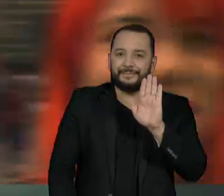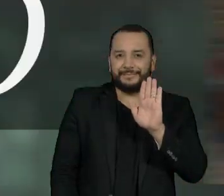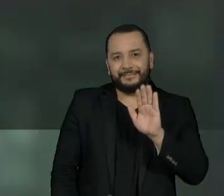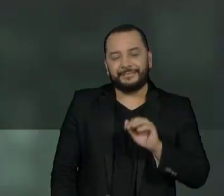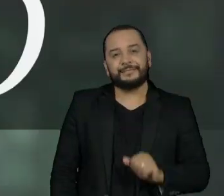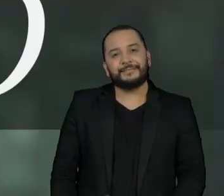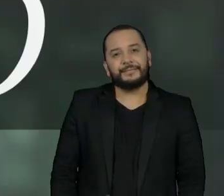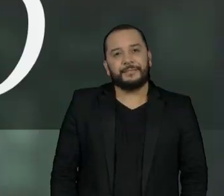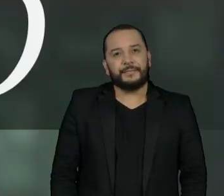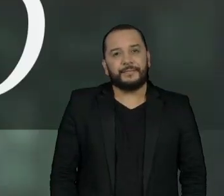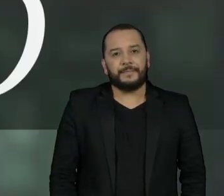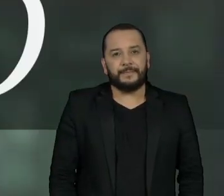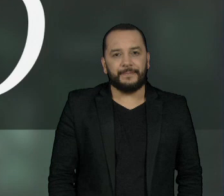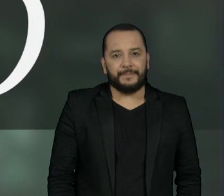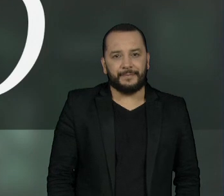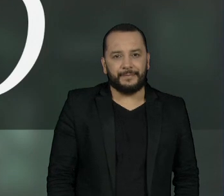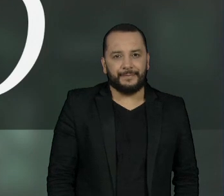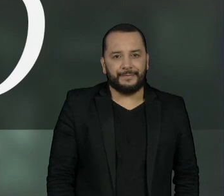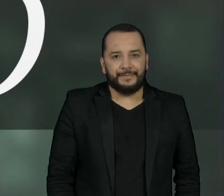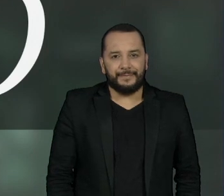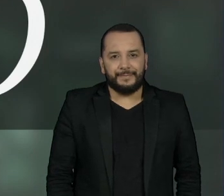Opinião.